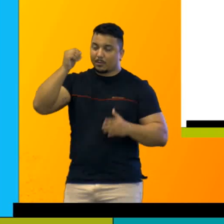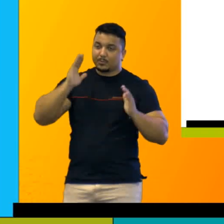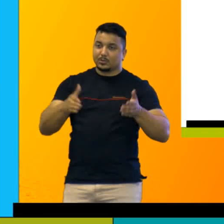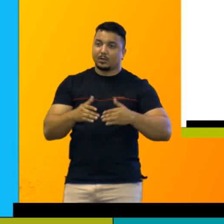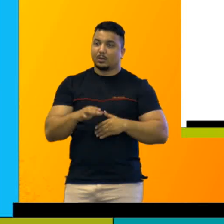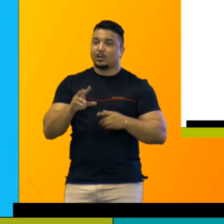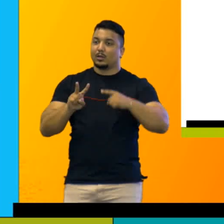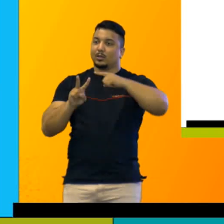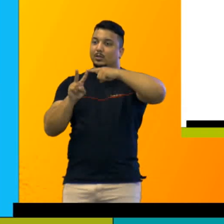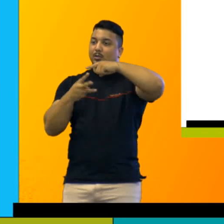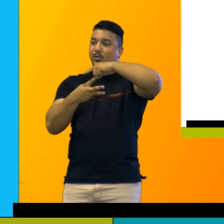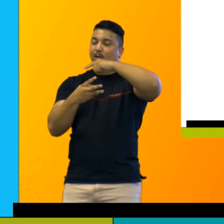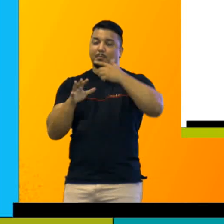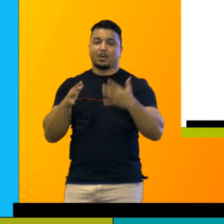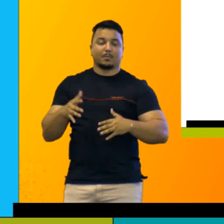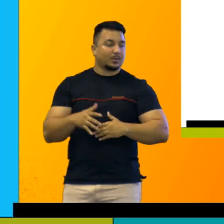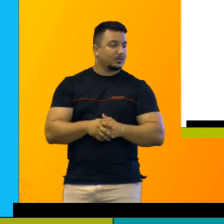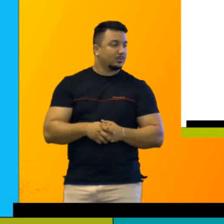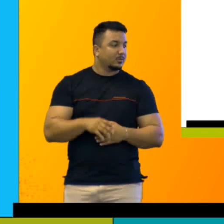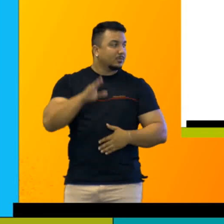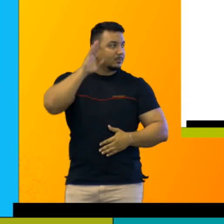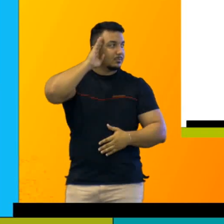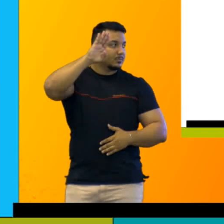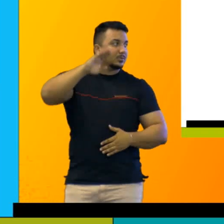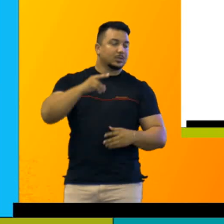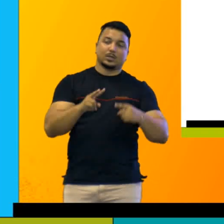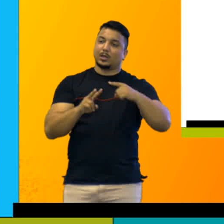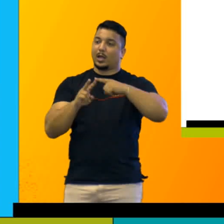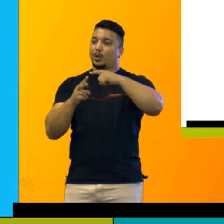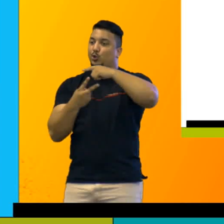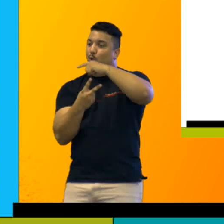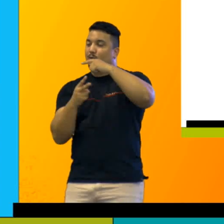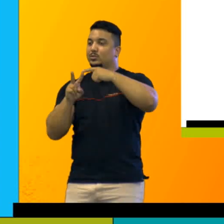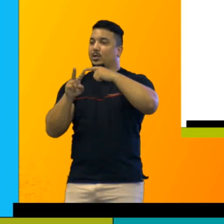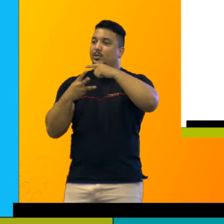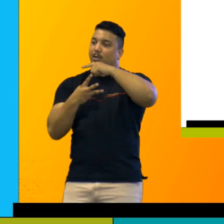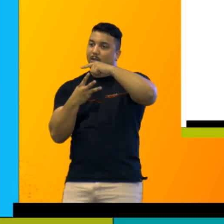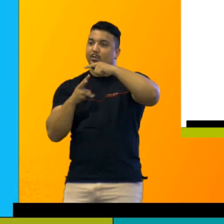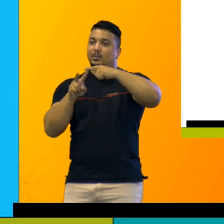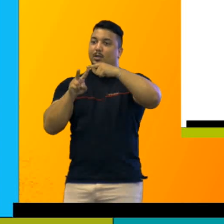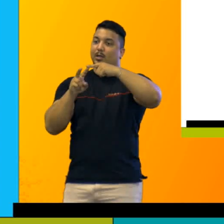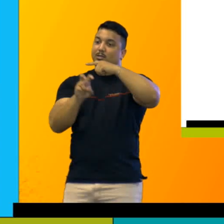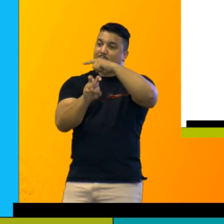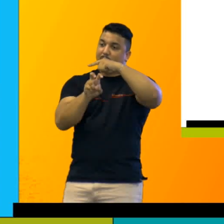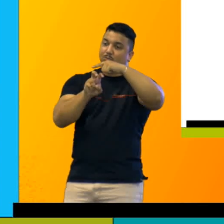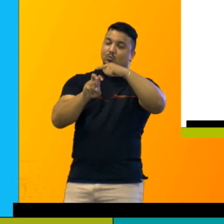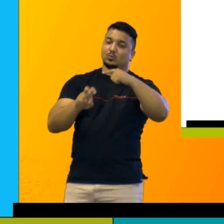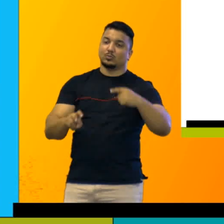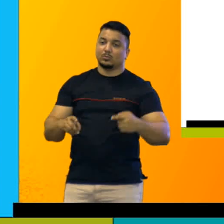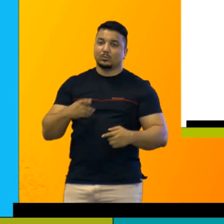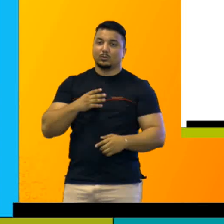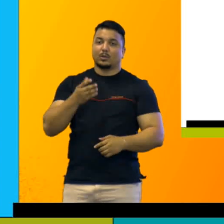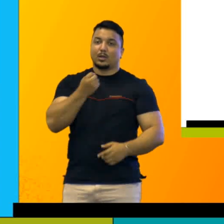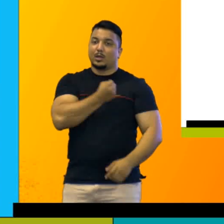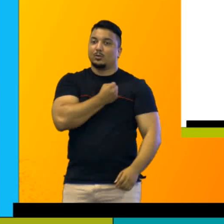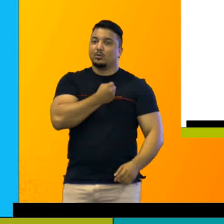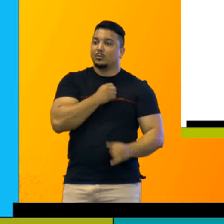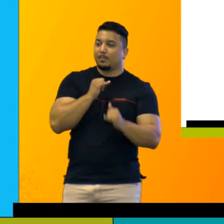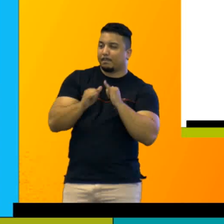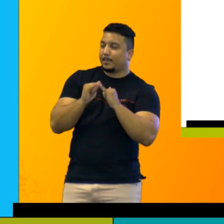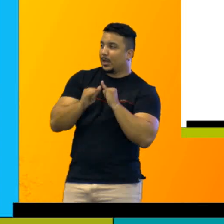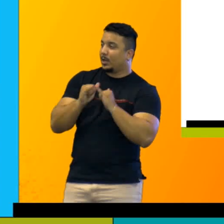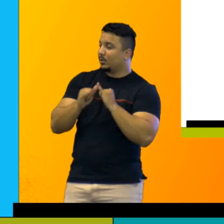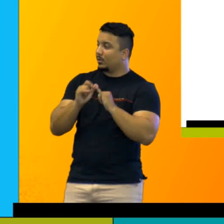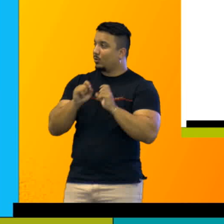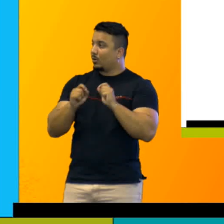quanto é raiz de 3. Principalmente as raiz de 2, raiz de 3 e raiz de 5, são númerozinhos mais próximos,